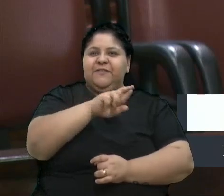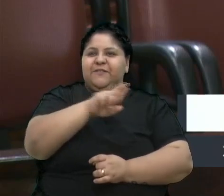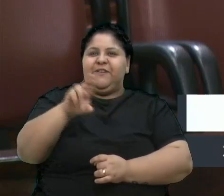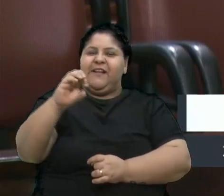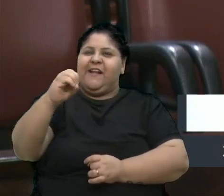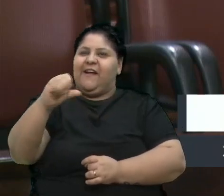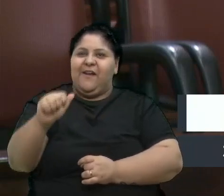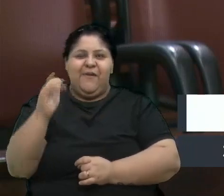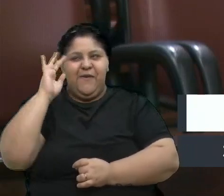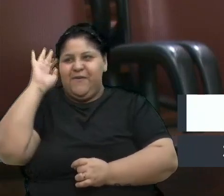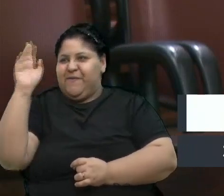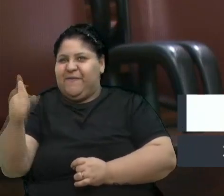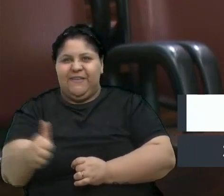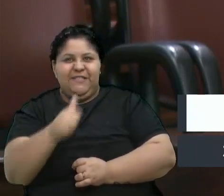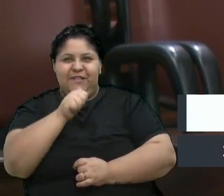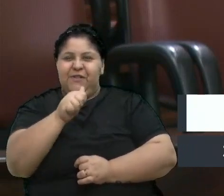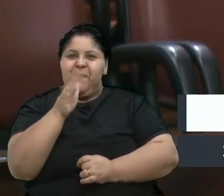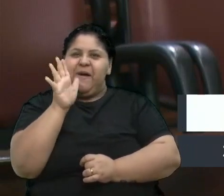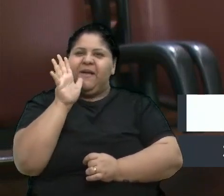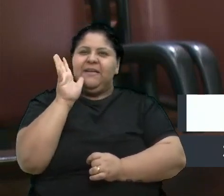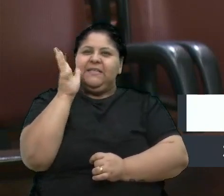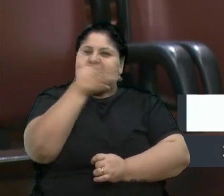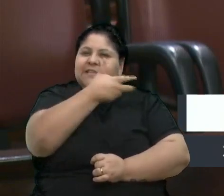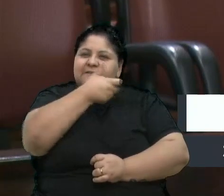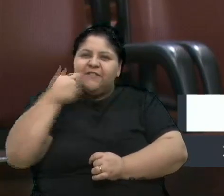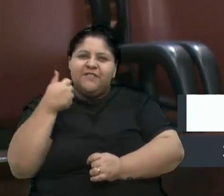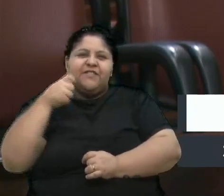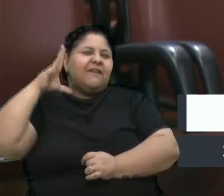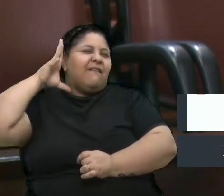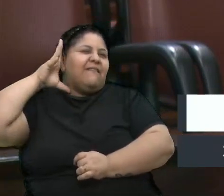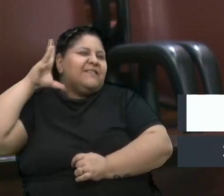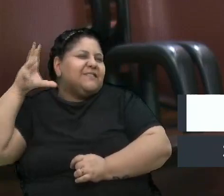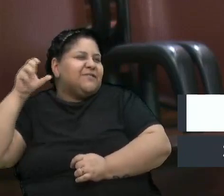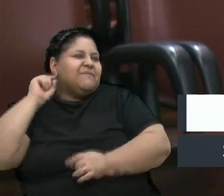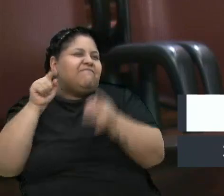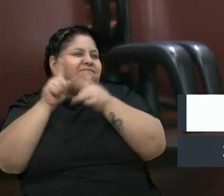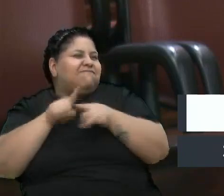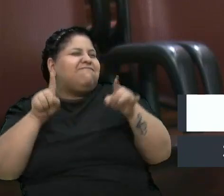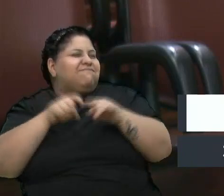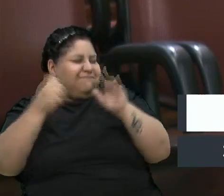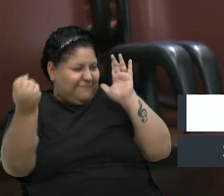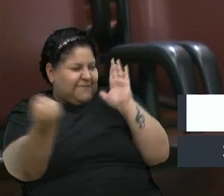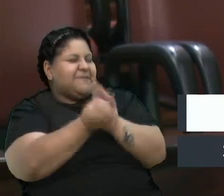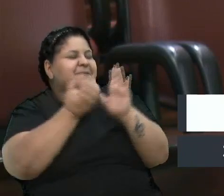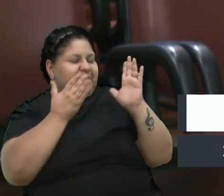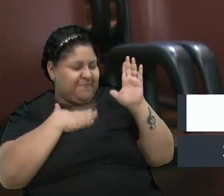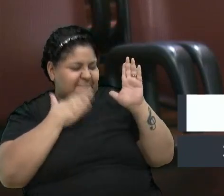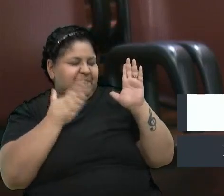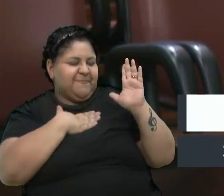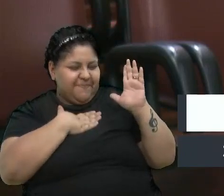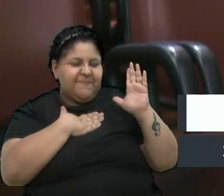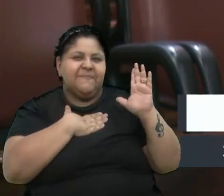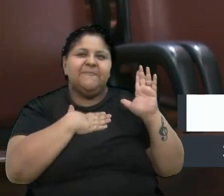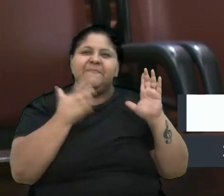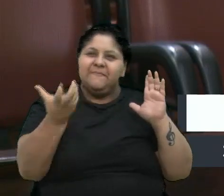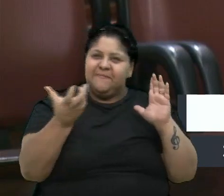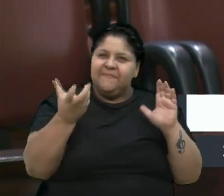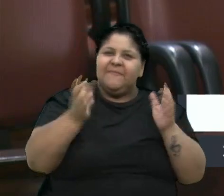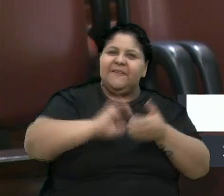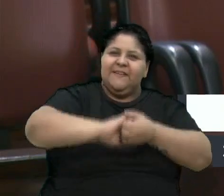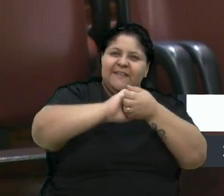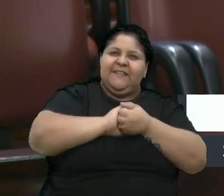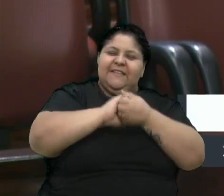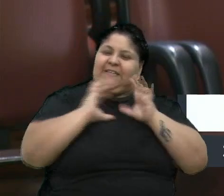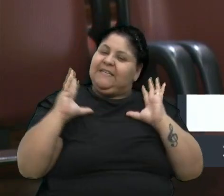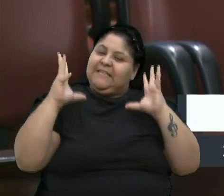Lu, escutar o Demônios da Garoa, para mim, foi marcante na Aldeia Sesc. Então, eu quero parabenizar a